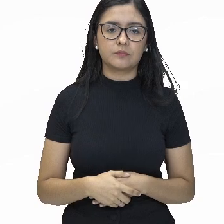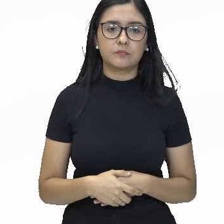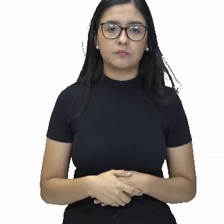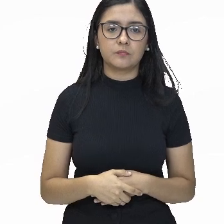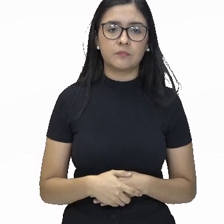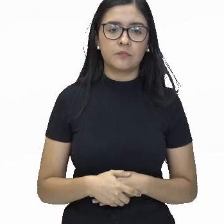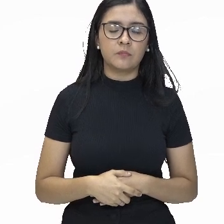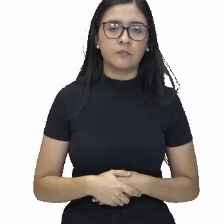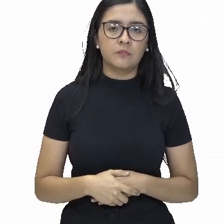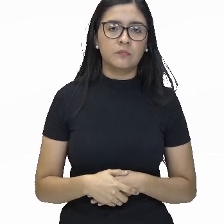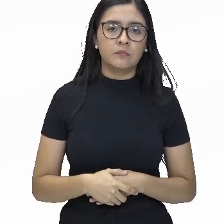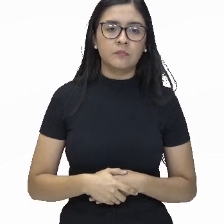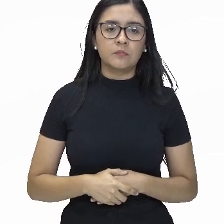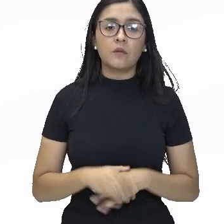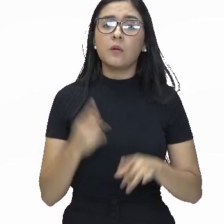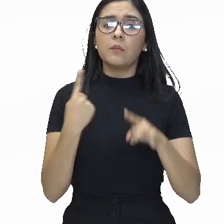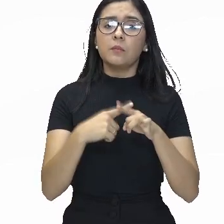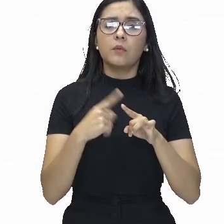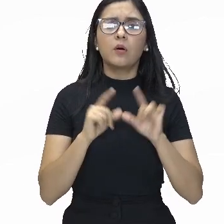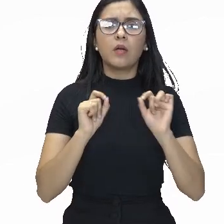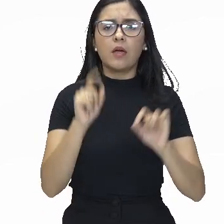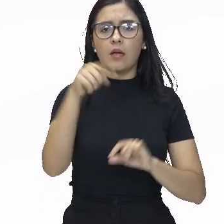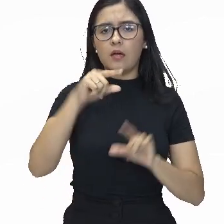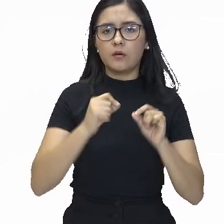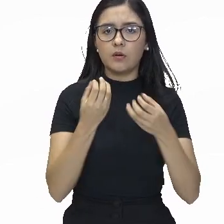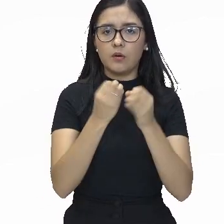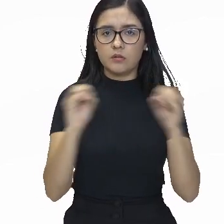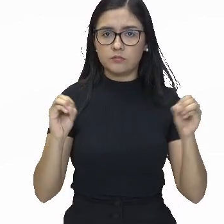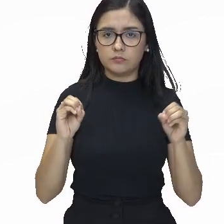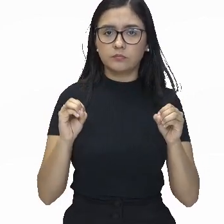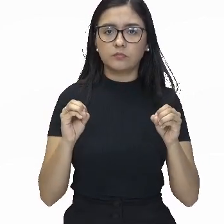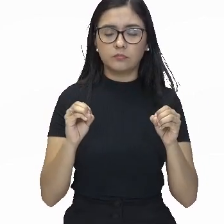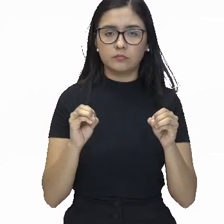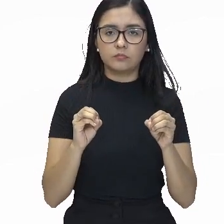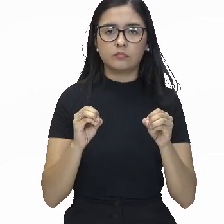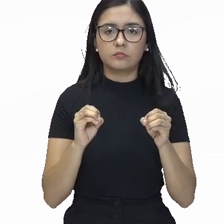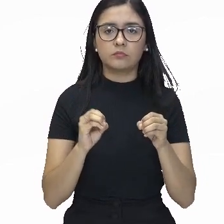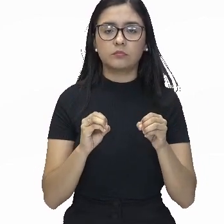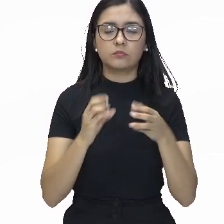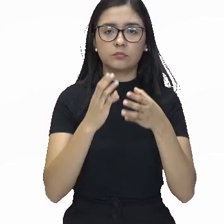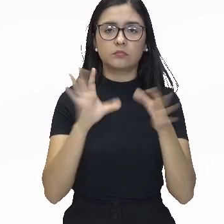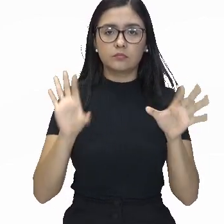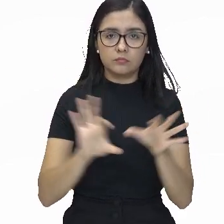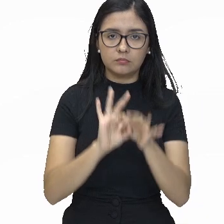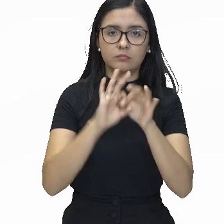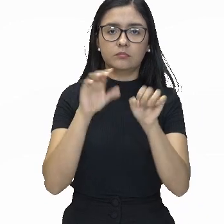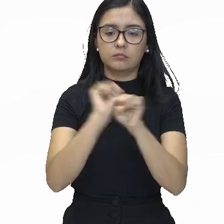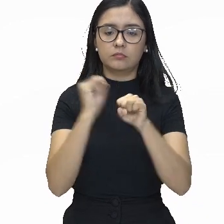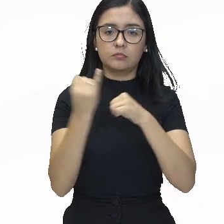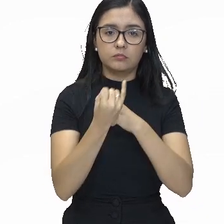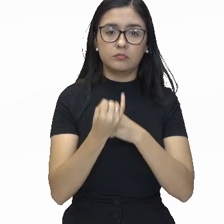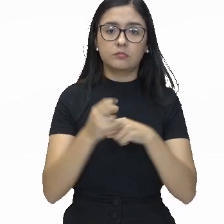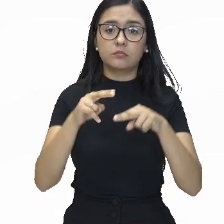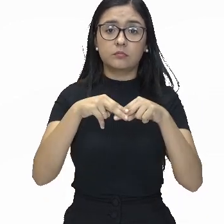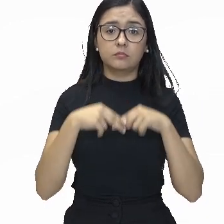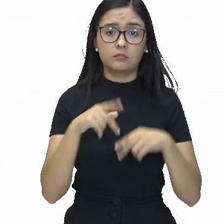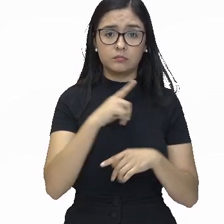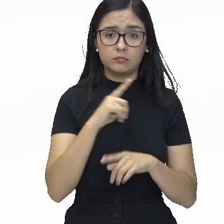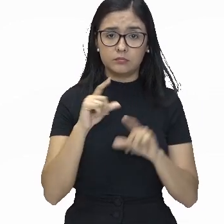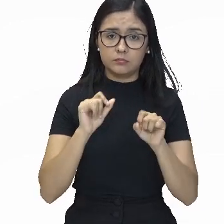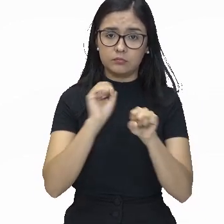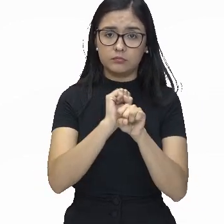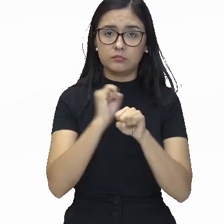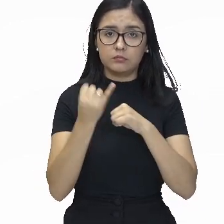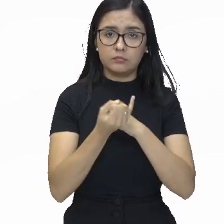Então, veja, por que é subordinada adjetiva? Porque vai ter o valor de